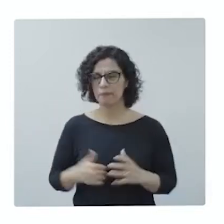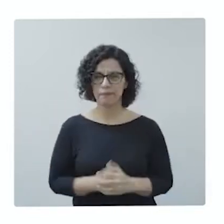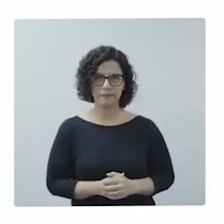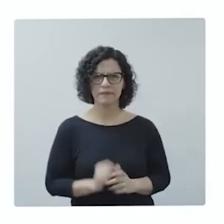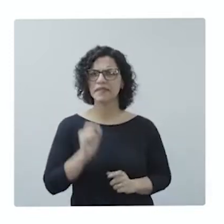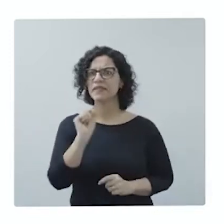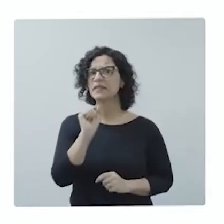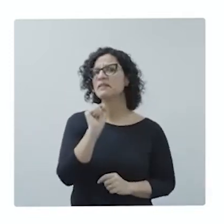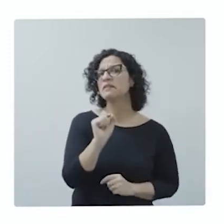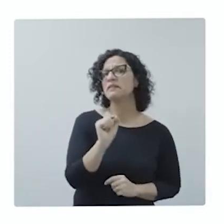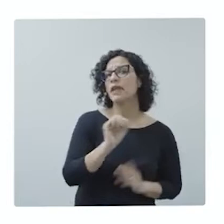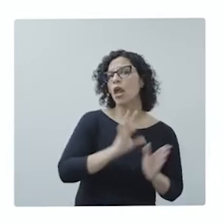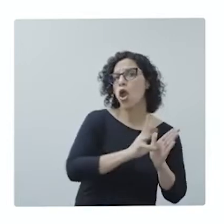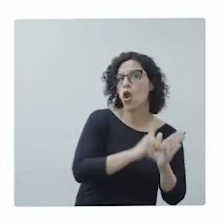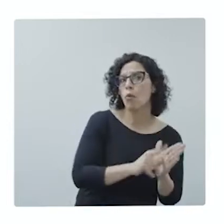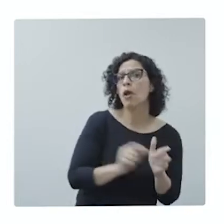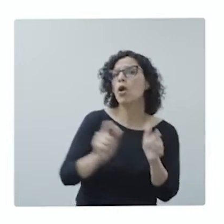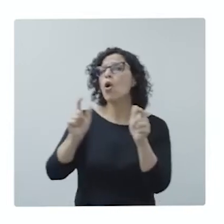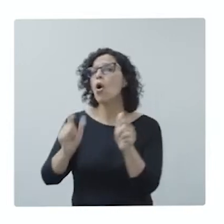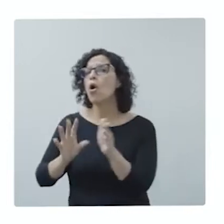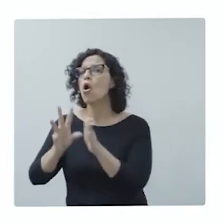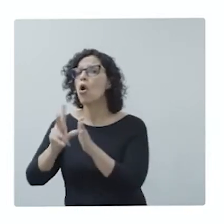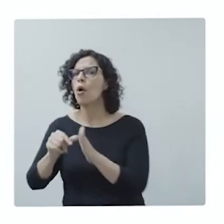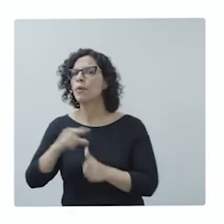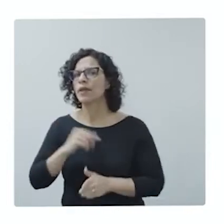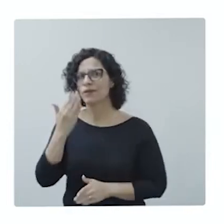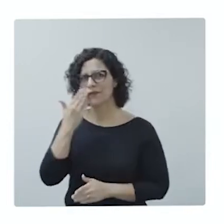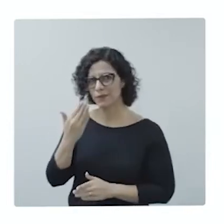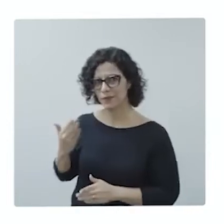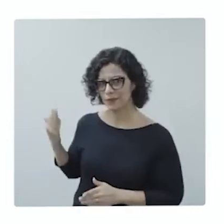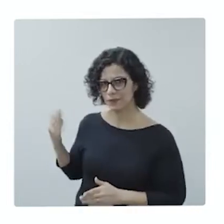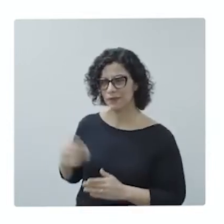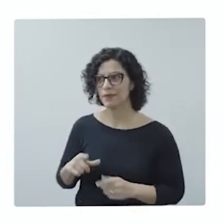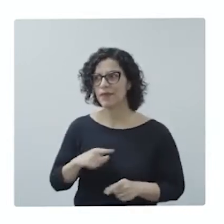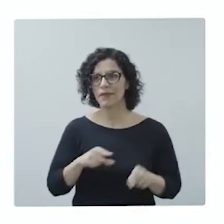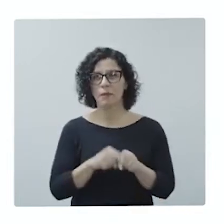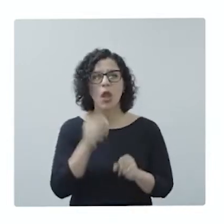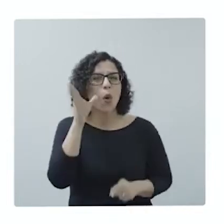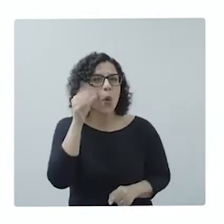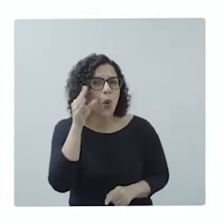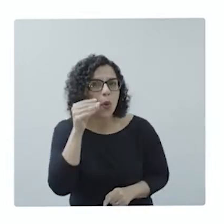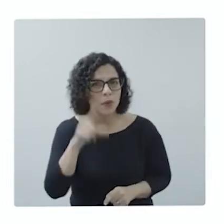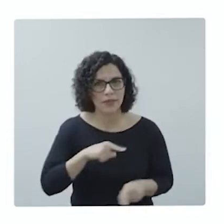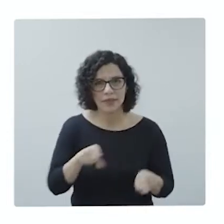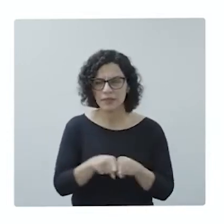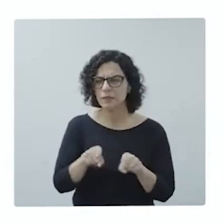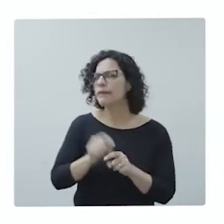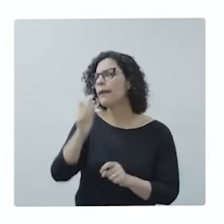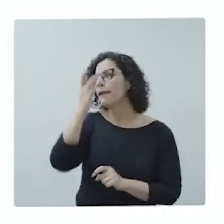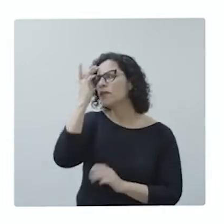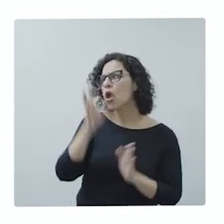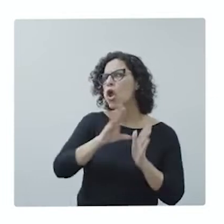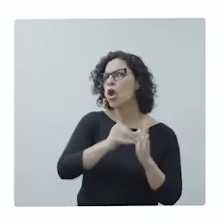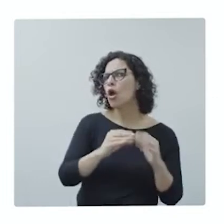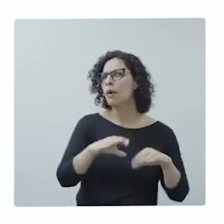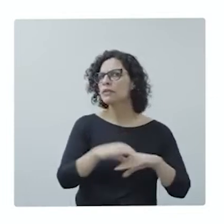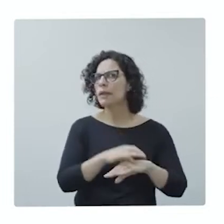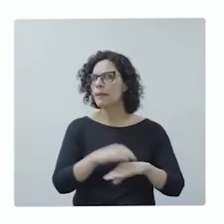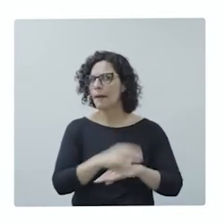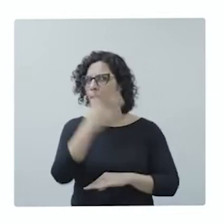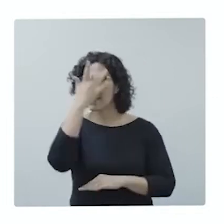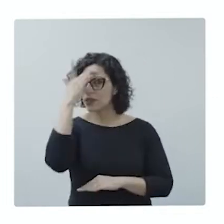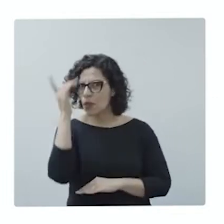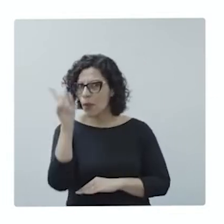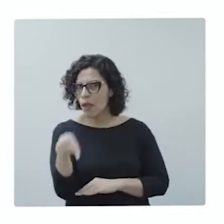Aonde? Quem e aonde? Vamos ver então. Está curioso? Quem será? Será que é